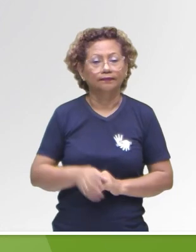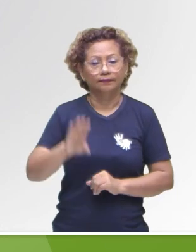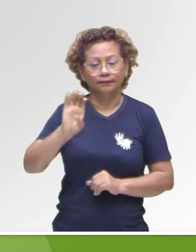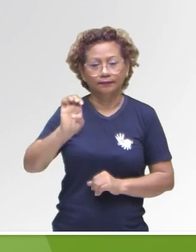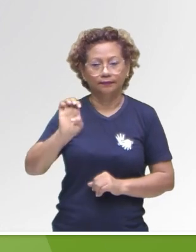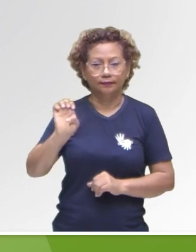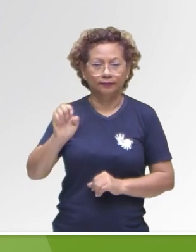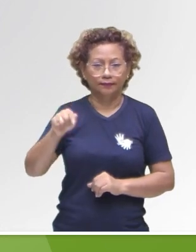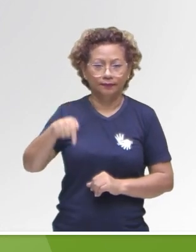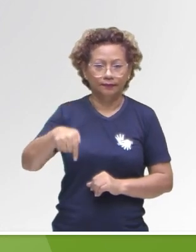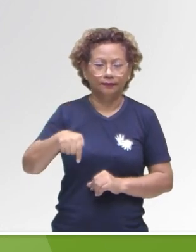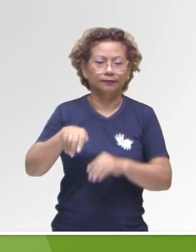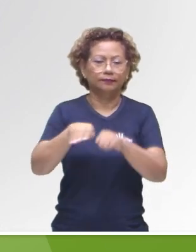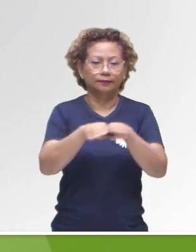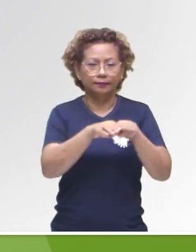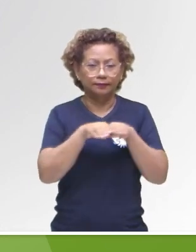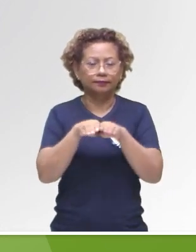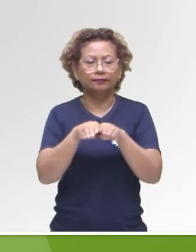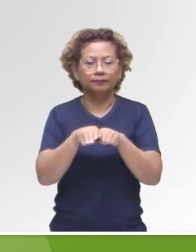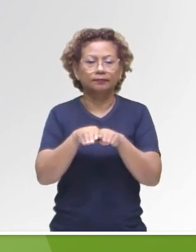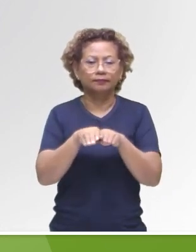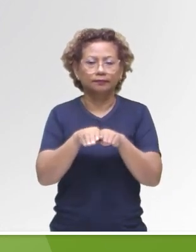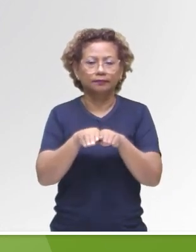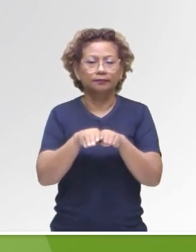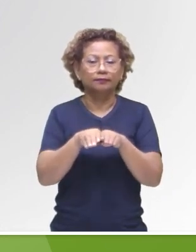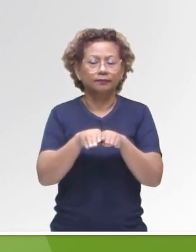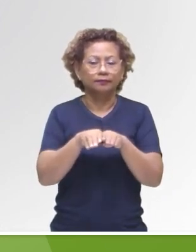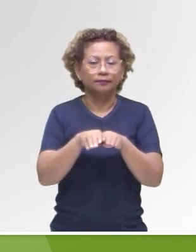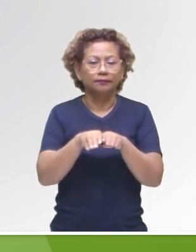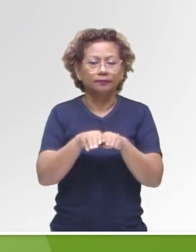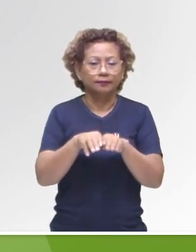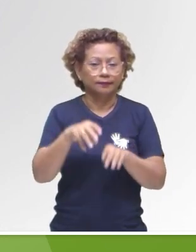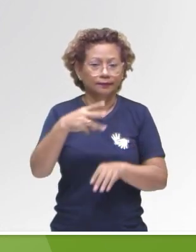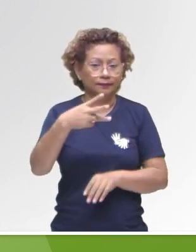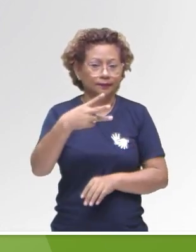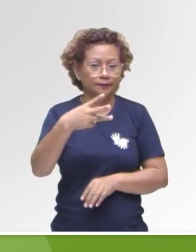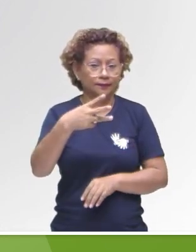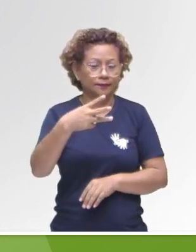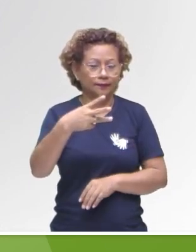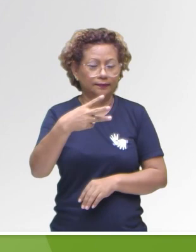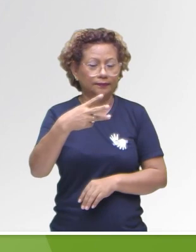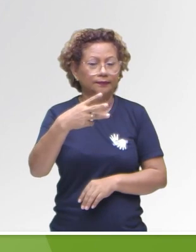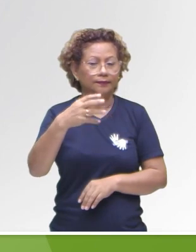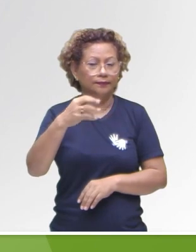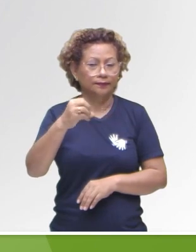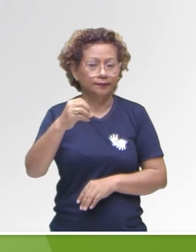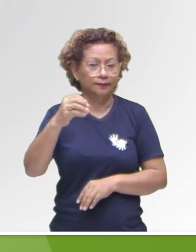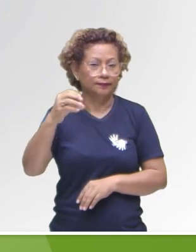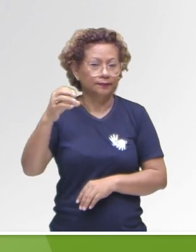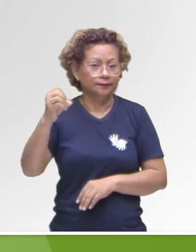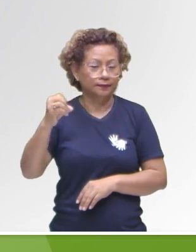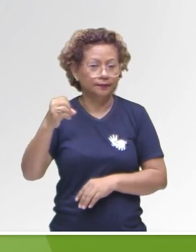CEQ é igual a 300, 10 vezes 30, dividido por 40.